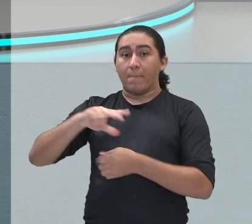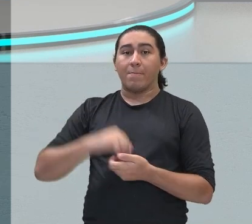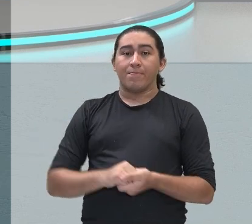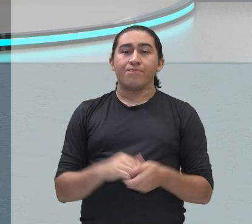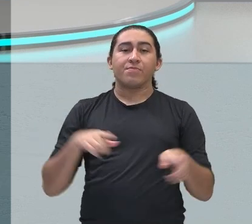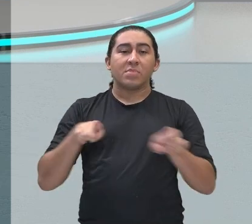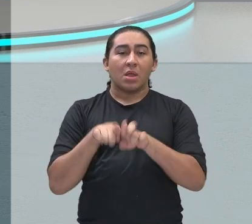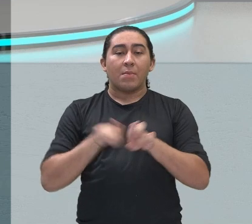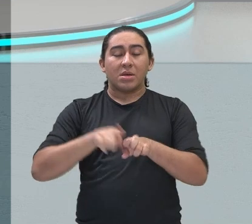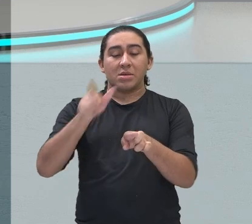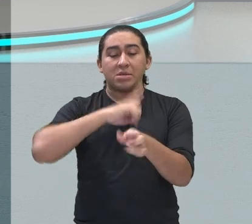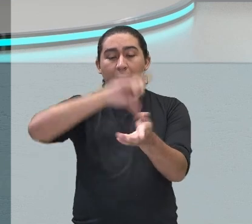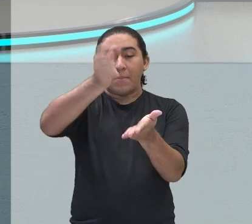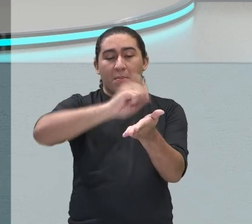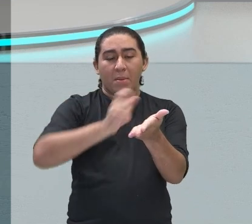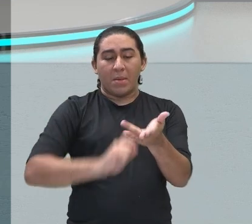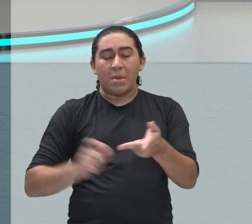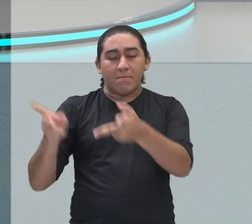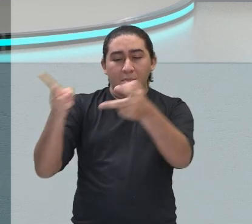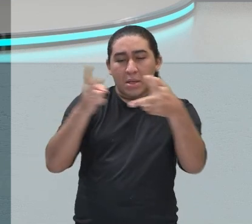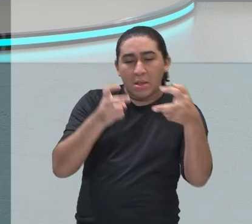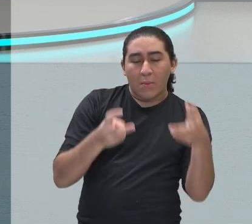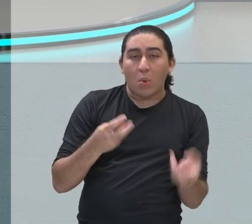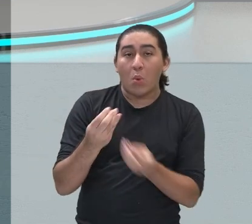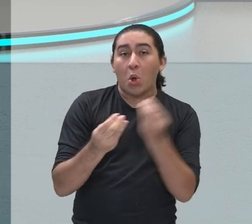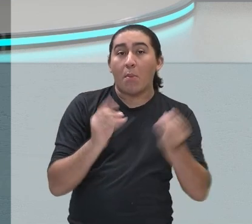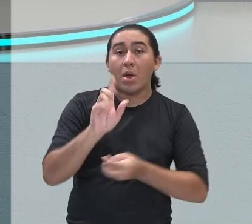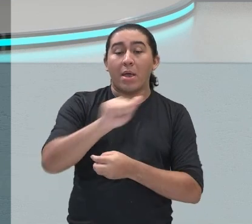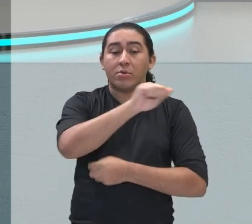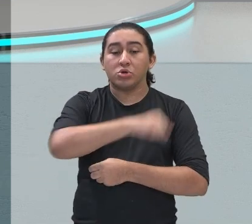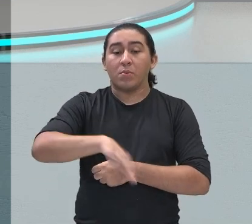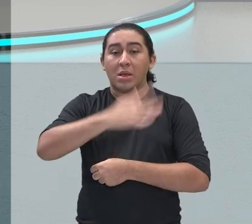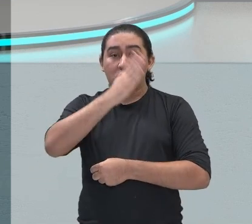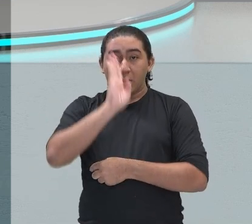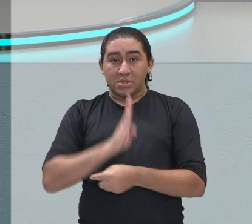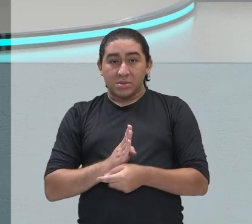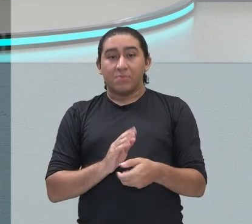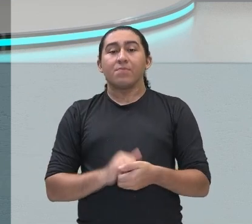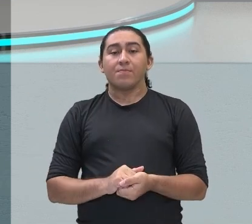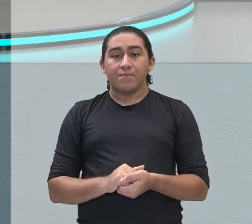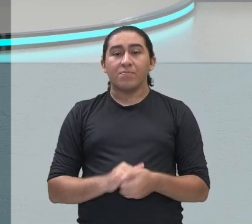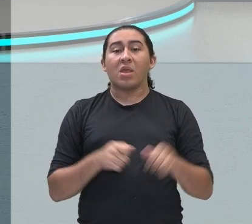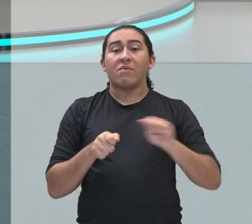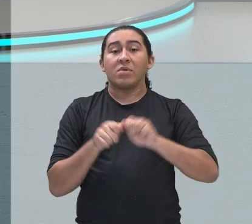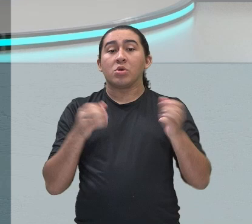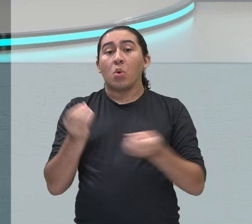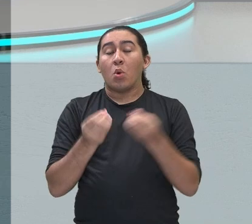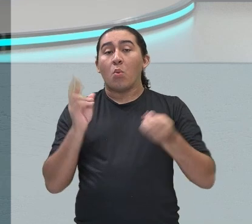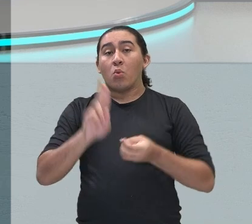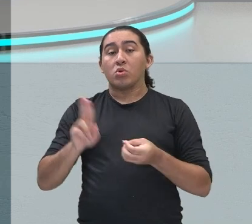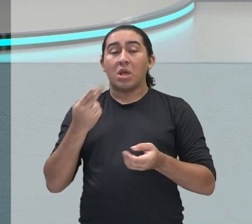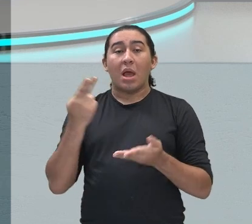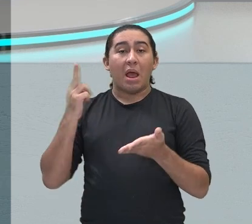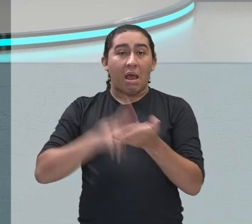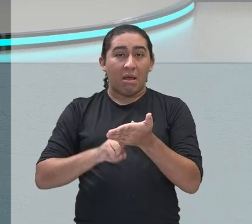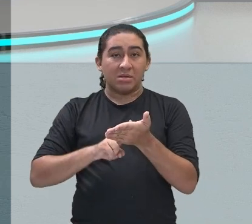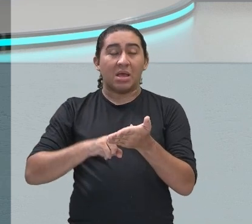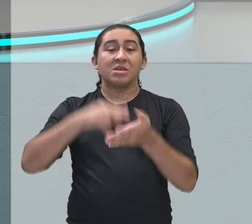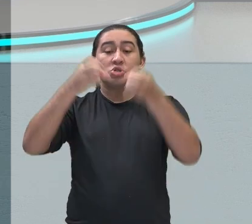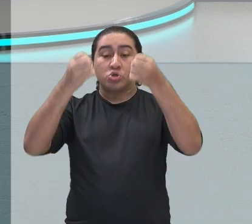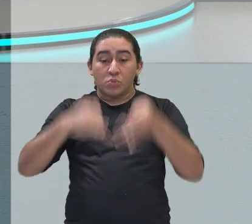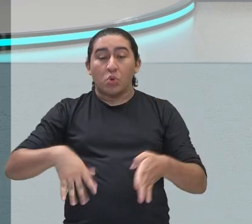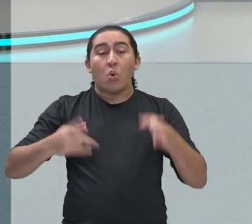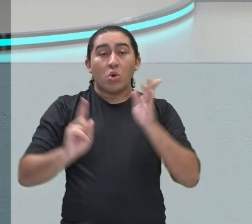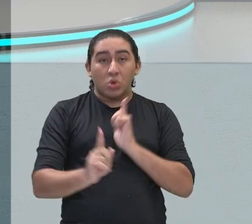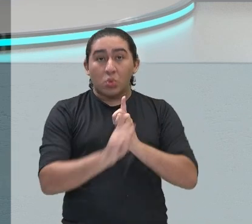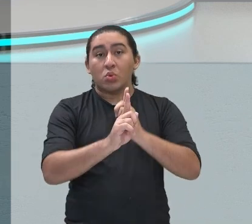primeiras impressões acerca das terras brasileiras. Fez isso por meio da Carta de Achamento. Então,